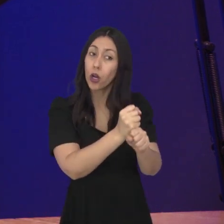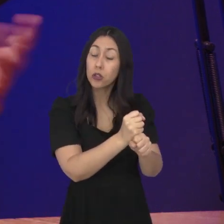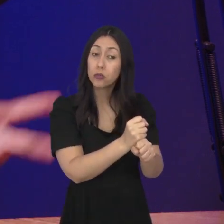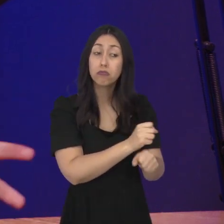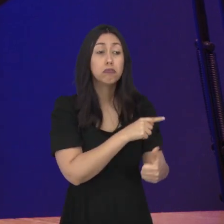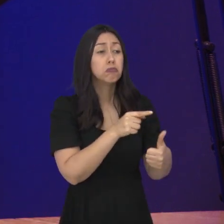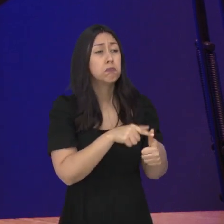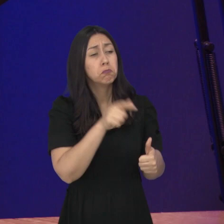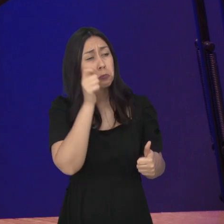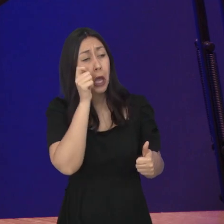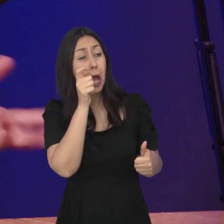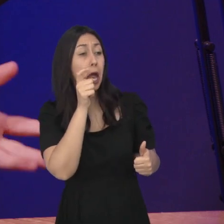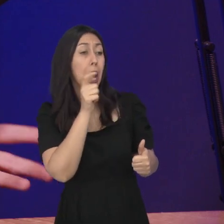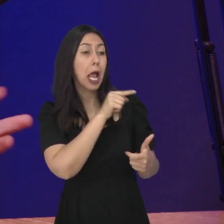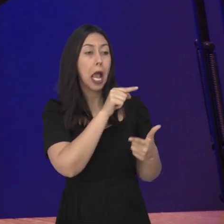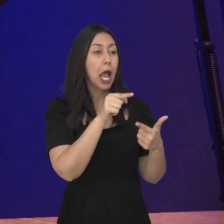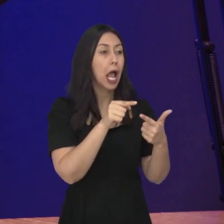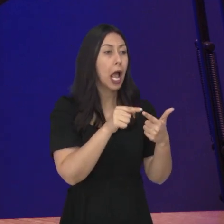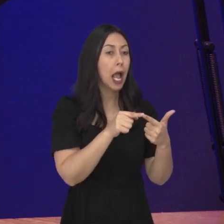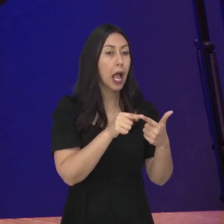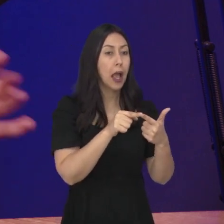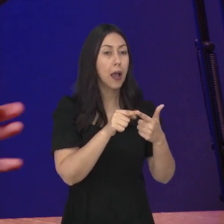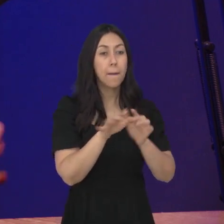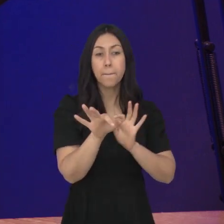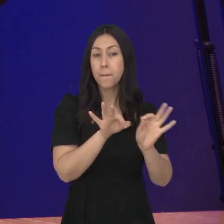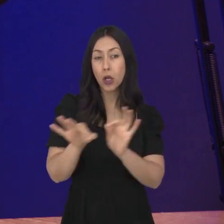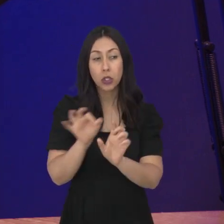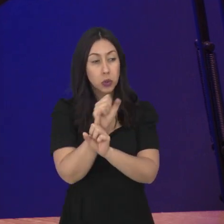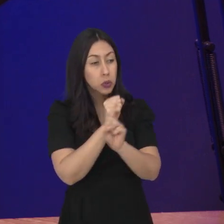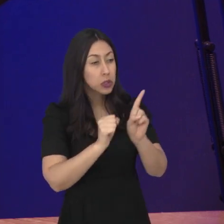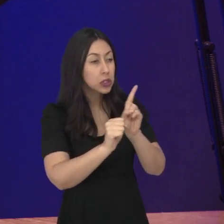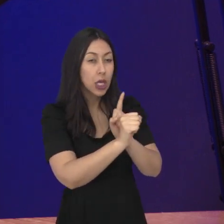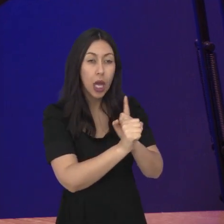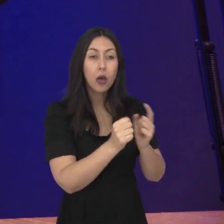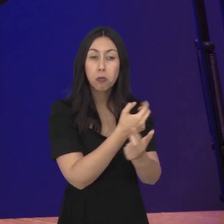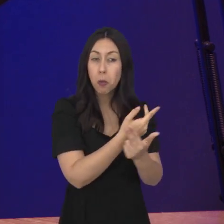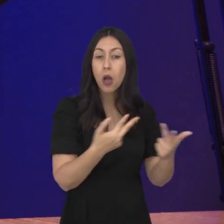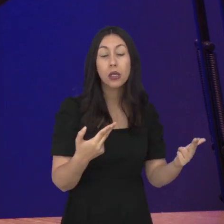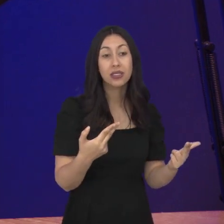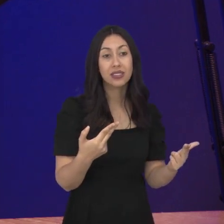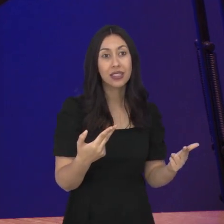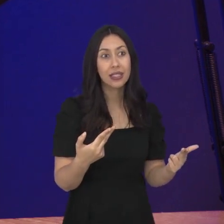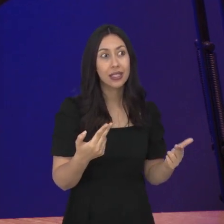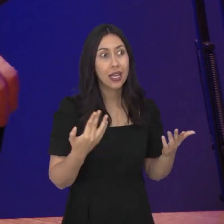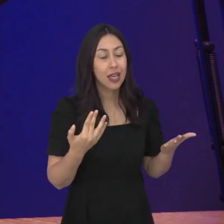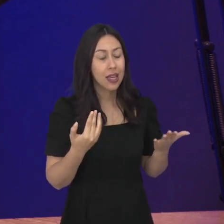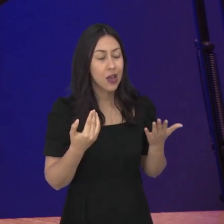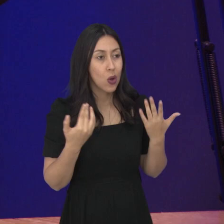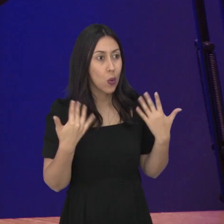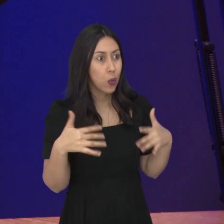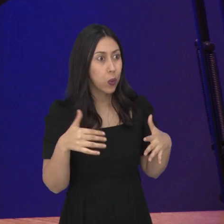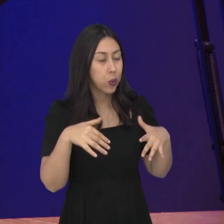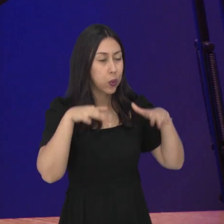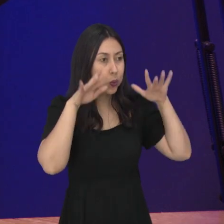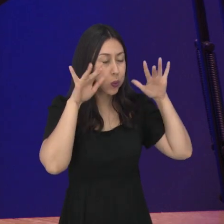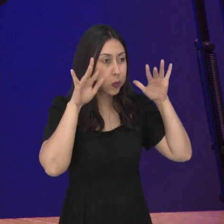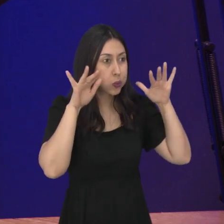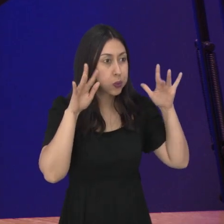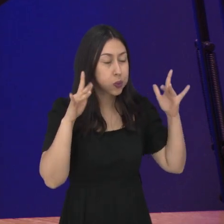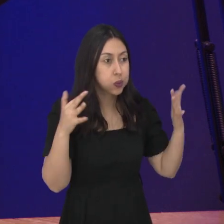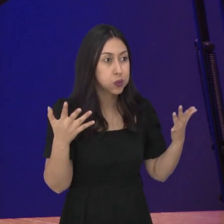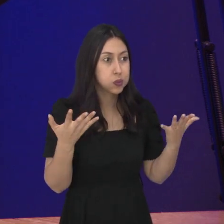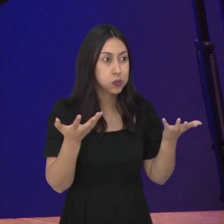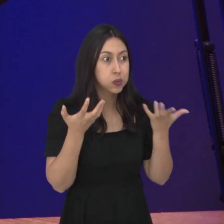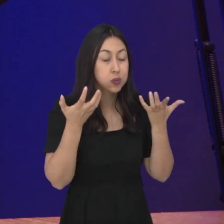O interesse do aluno, o envolvimento do aluno com projetos sociais, enfim. Eu acho que o que brilhava um pouco os olhos é que, assim,